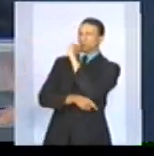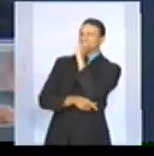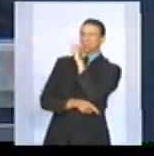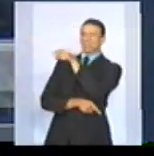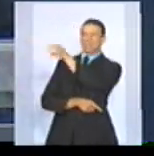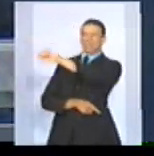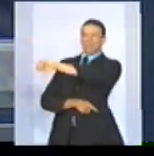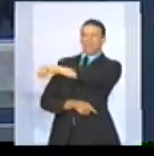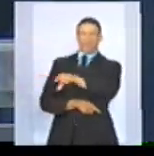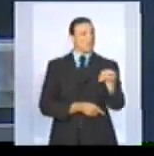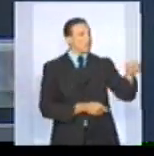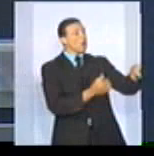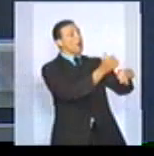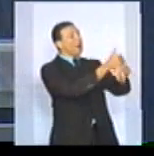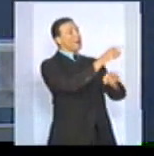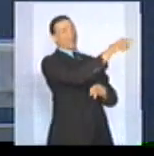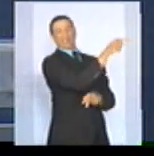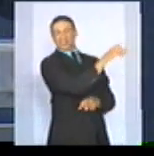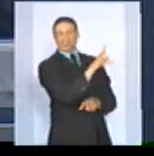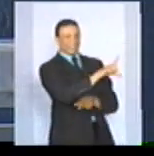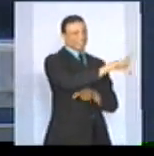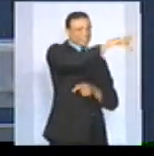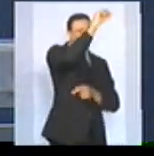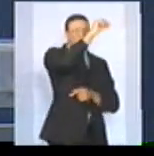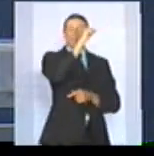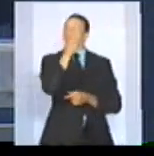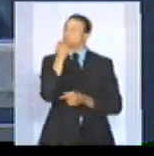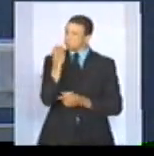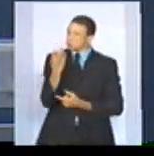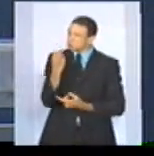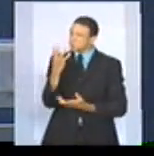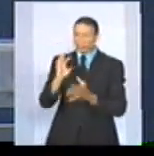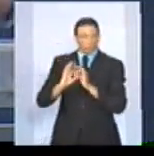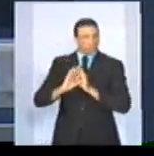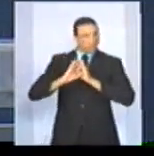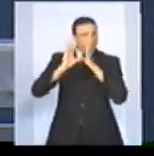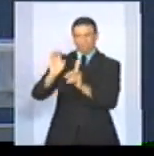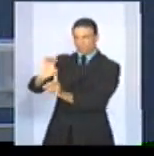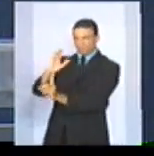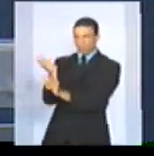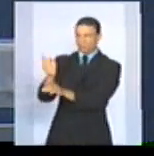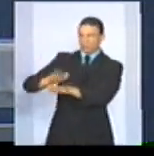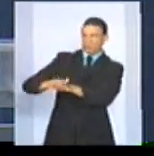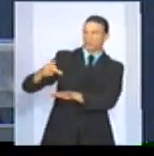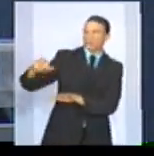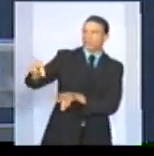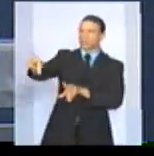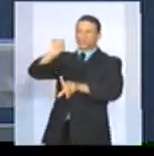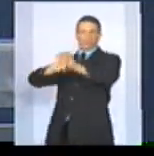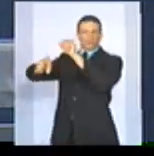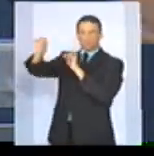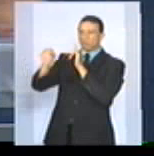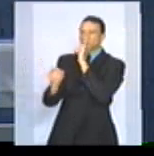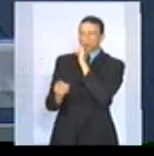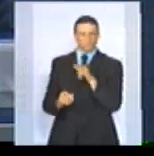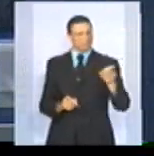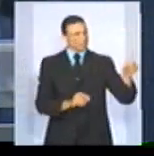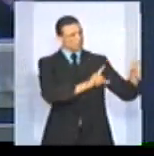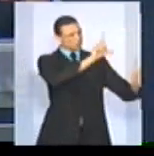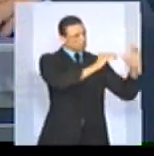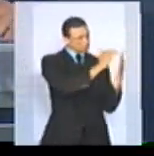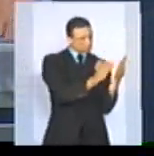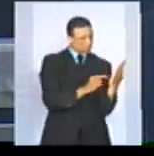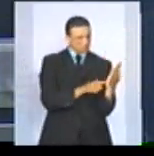o que nós estamos é o seguinte vamos dar mais opção de escolha essa que é a questão nós estamos dizendo Vamos excluir essa programação Não